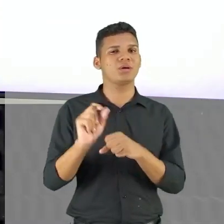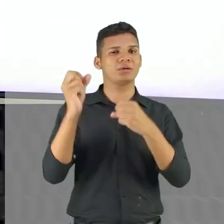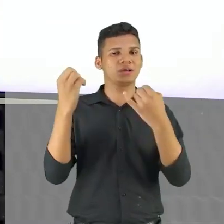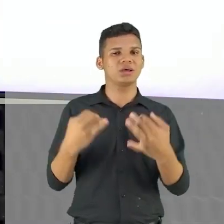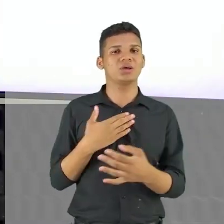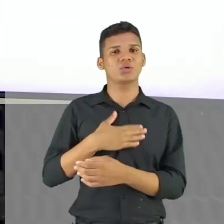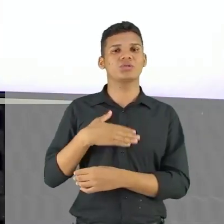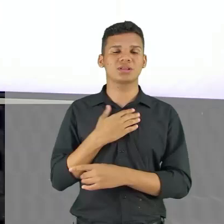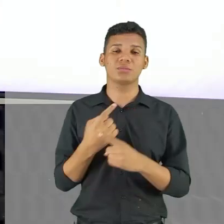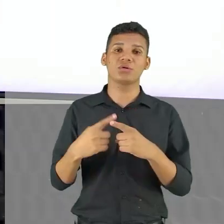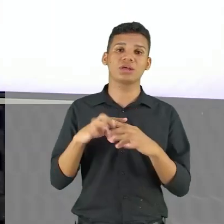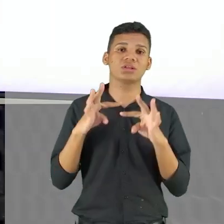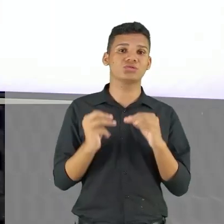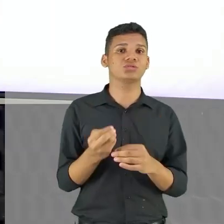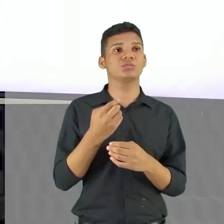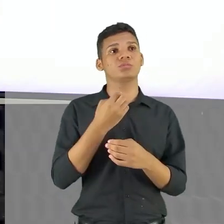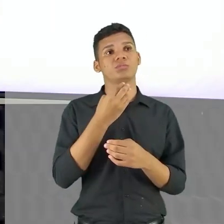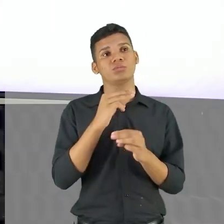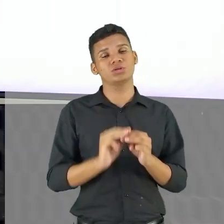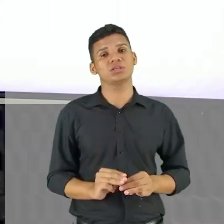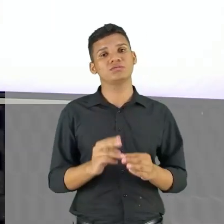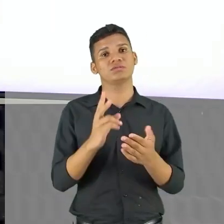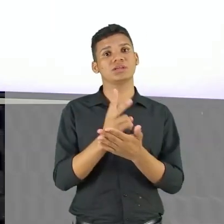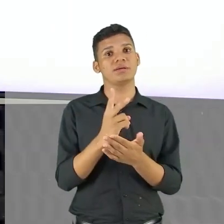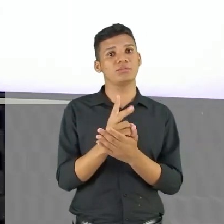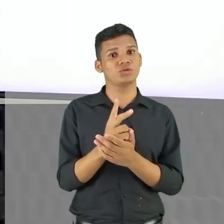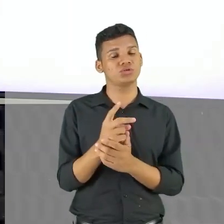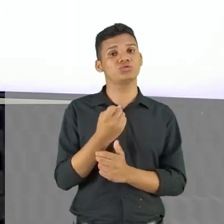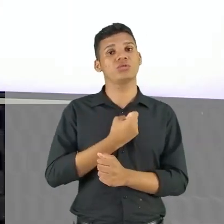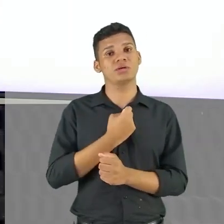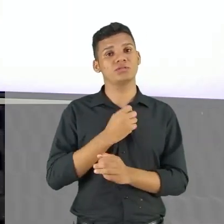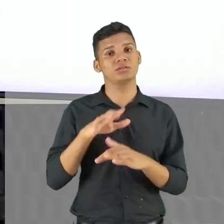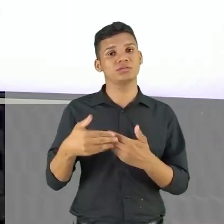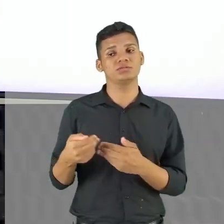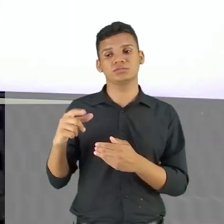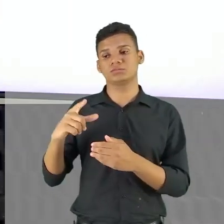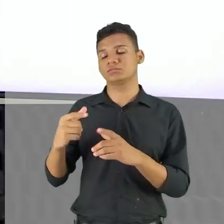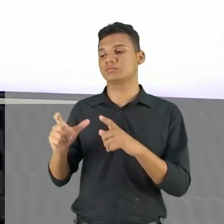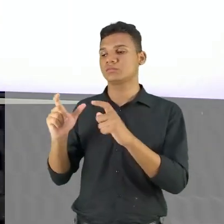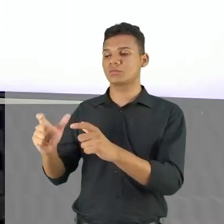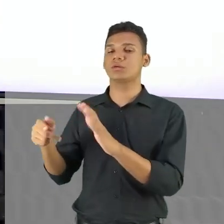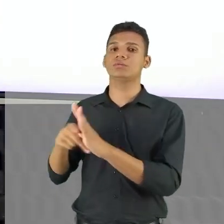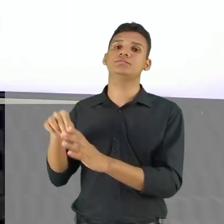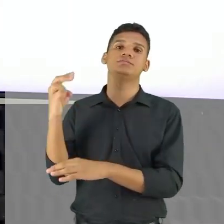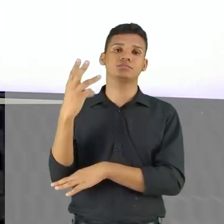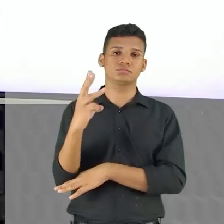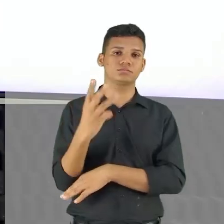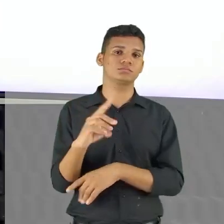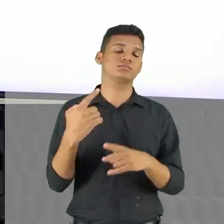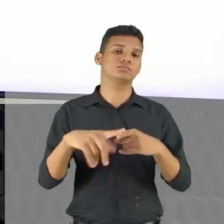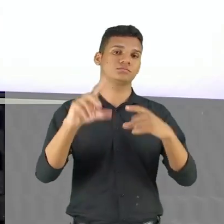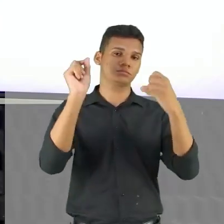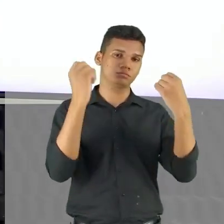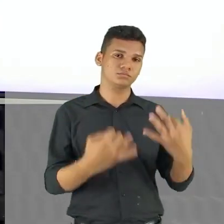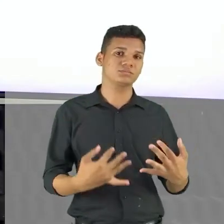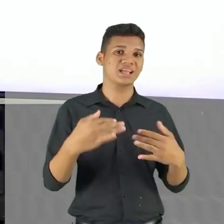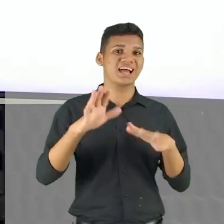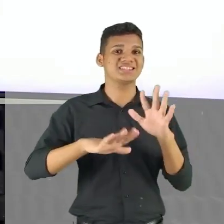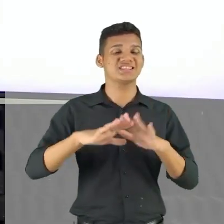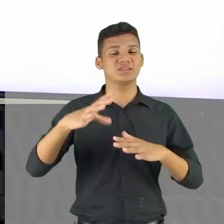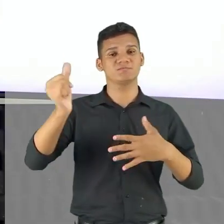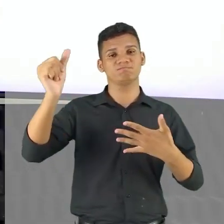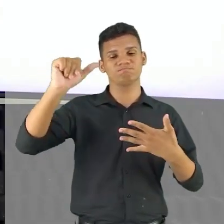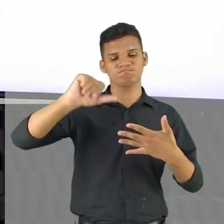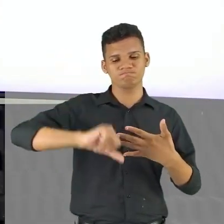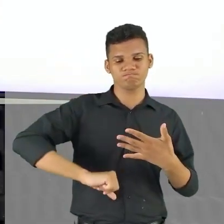explorar, sobretudo por conta dos números, tá? Repito, o campo maranhense ainda vem trazendo uma ostentação negativa,